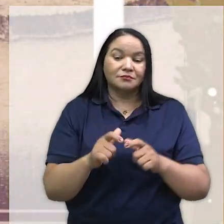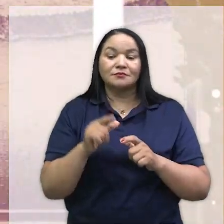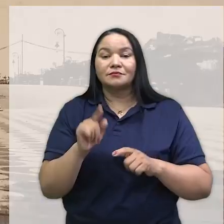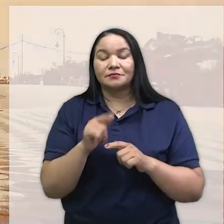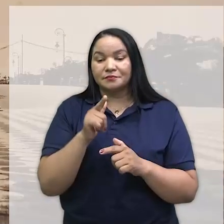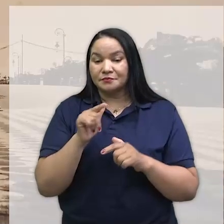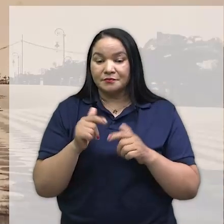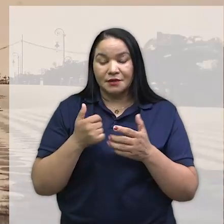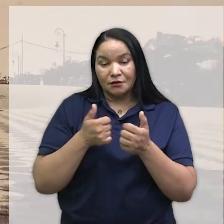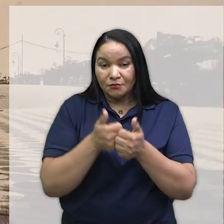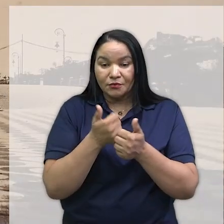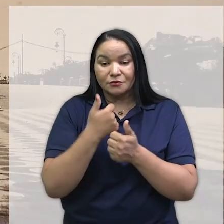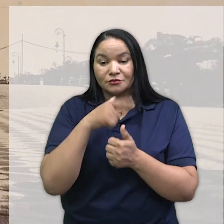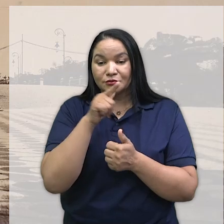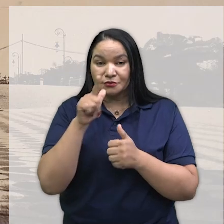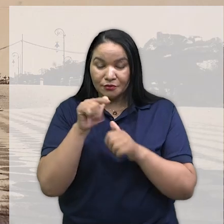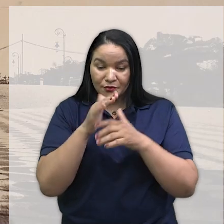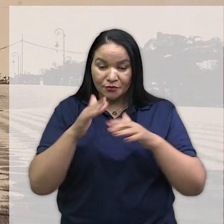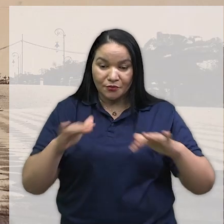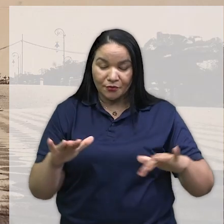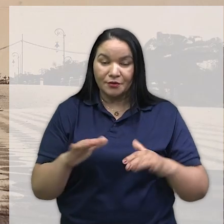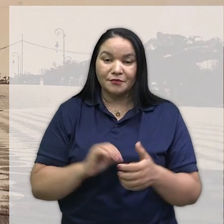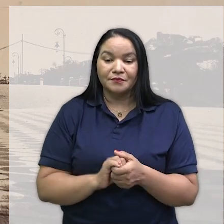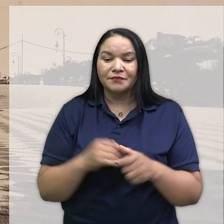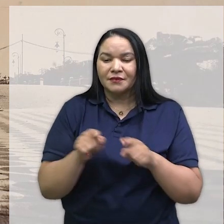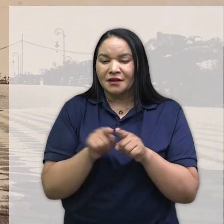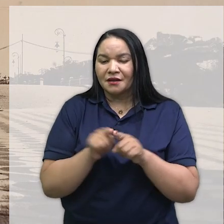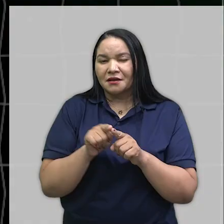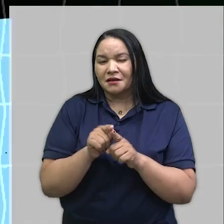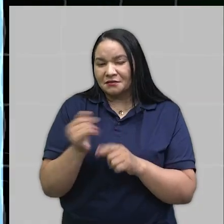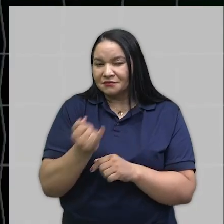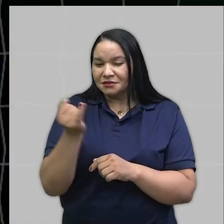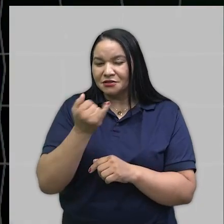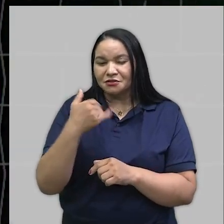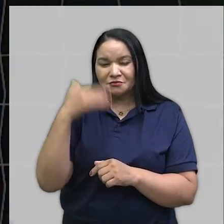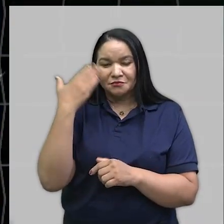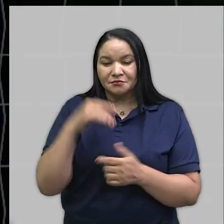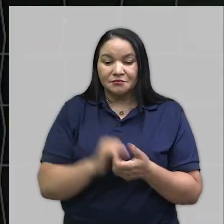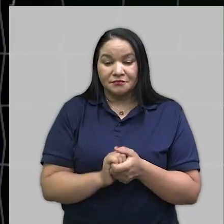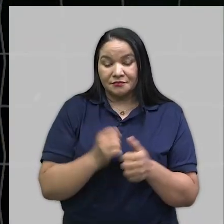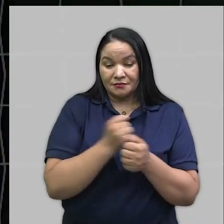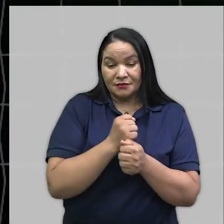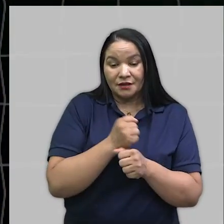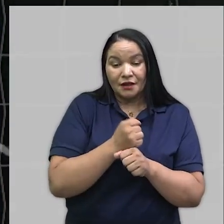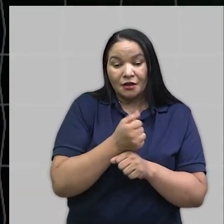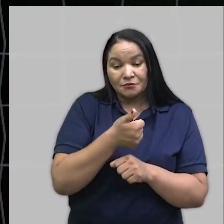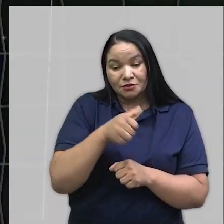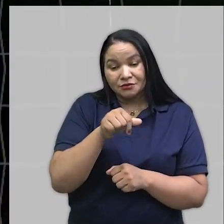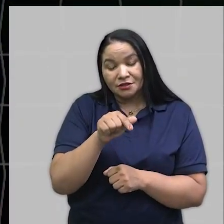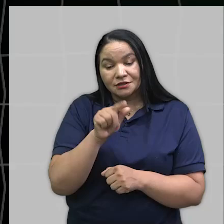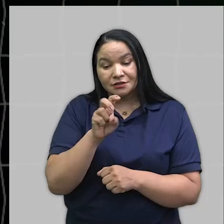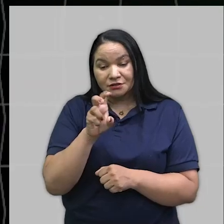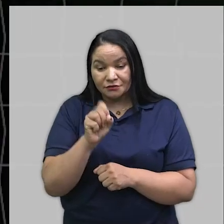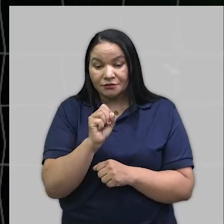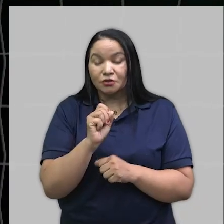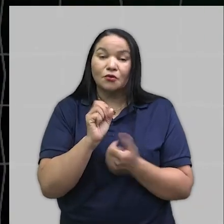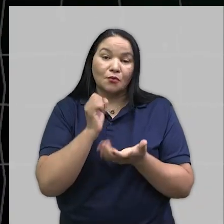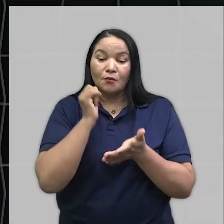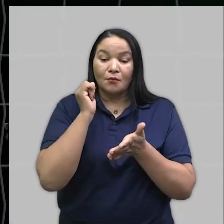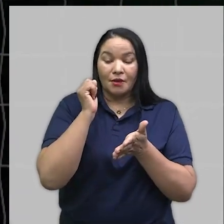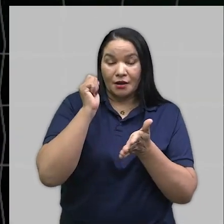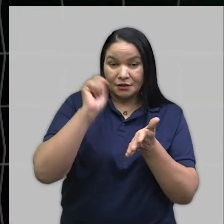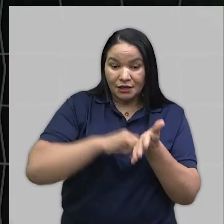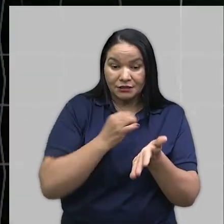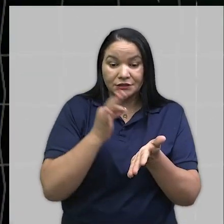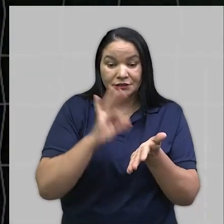Negro. Galera, uma data importante para a gente entender esse processo. 1750 é assinado por Portugal e